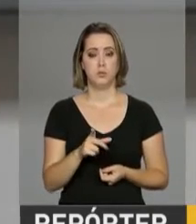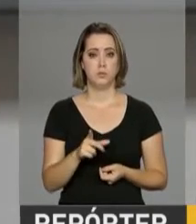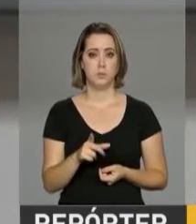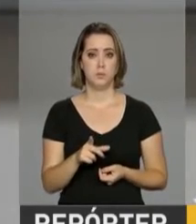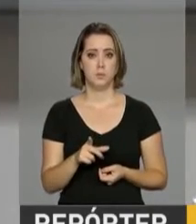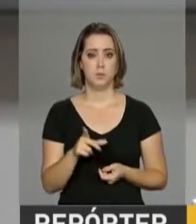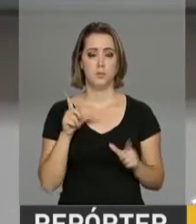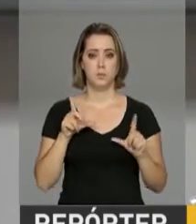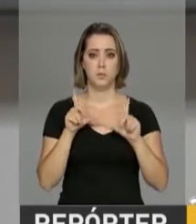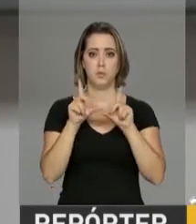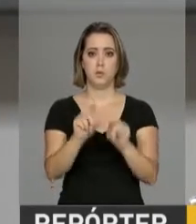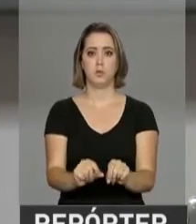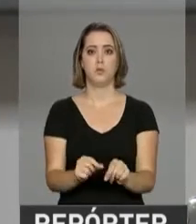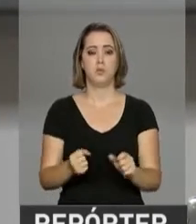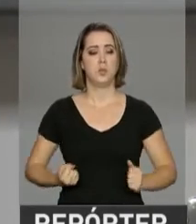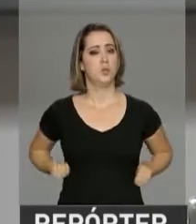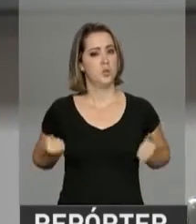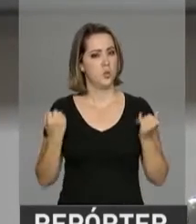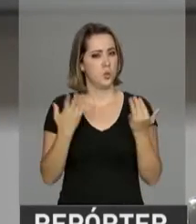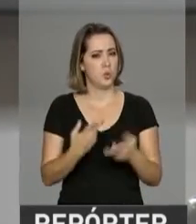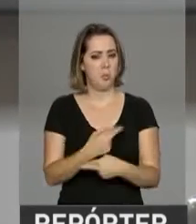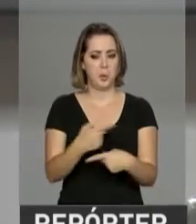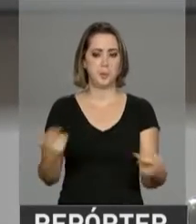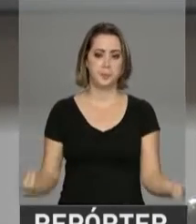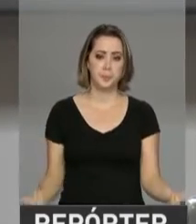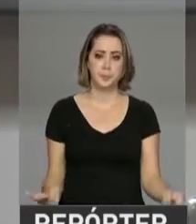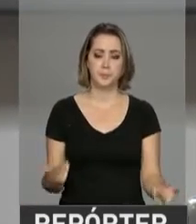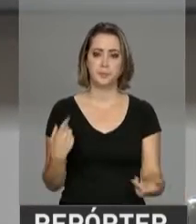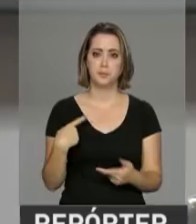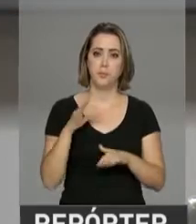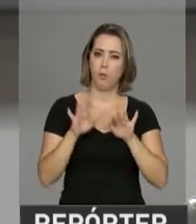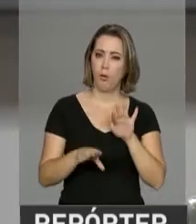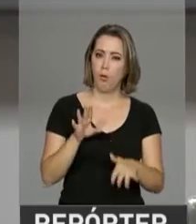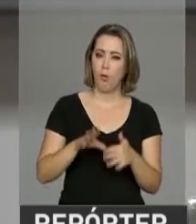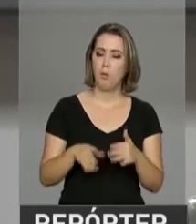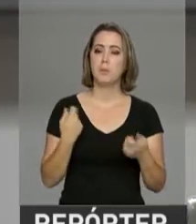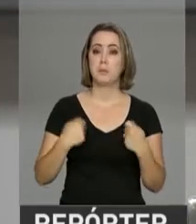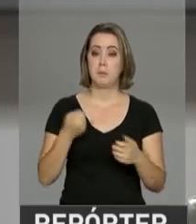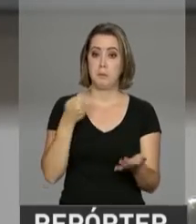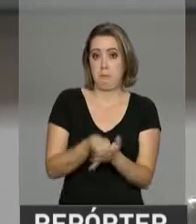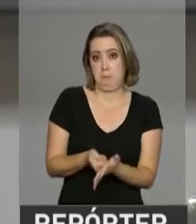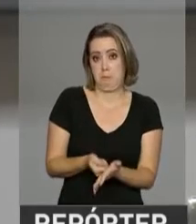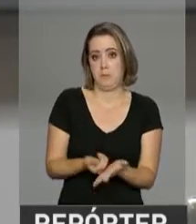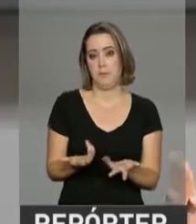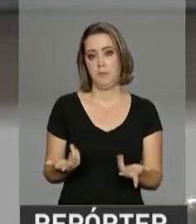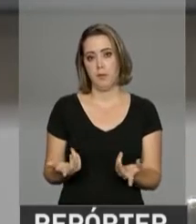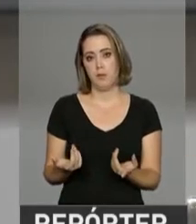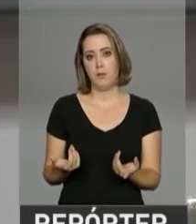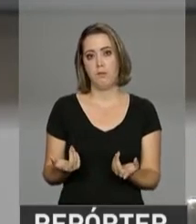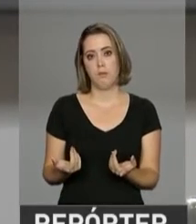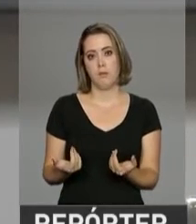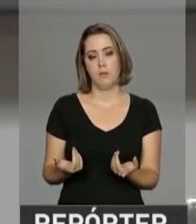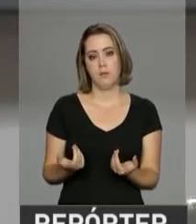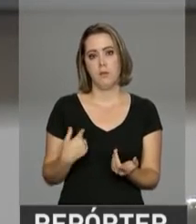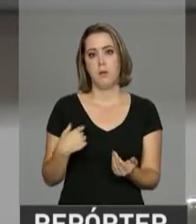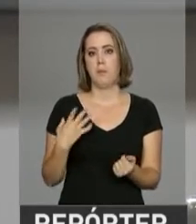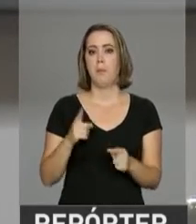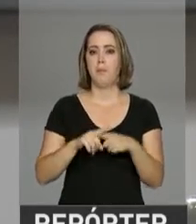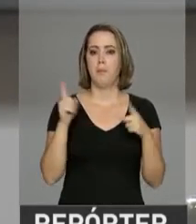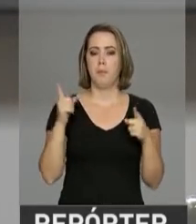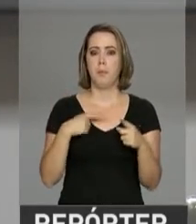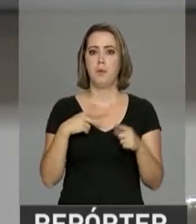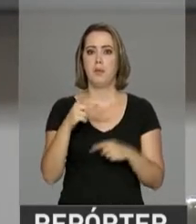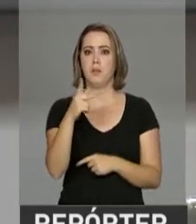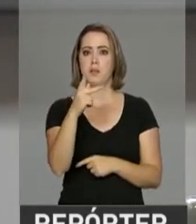consequência uma redução de despesas discricionárias algumas obrigatórias também e particular é o